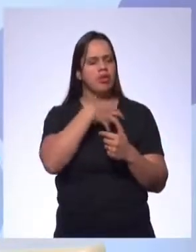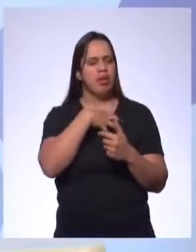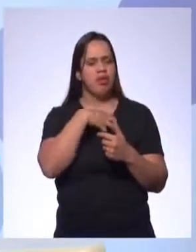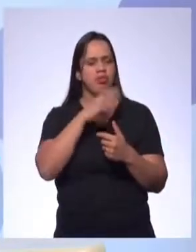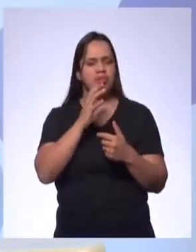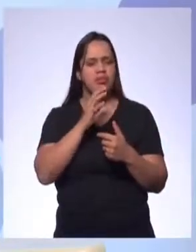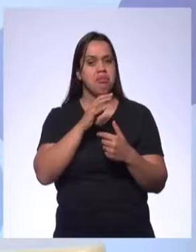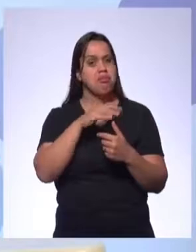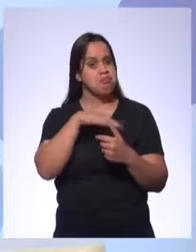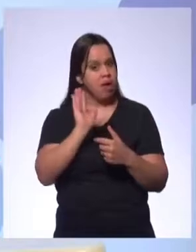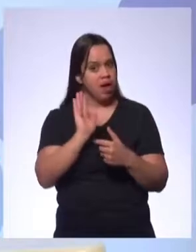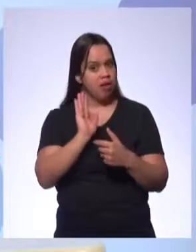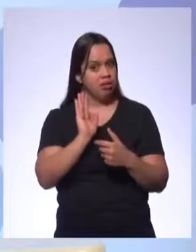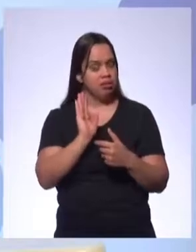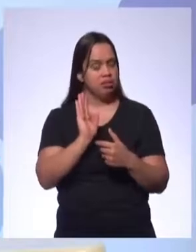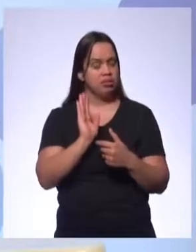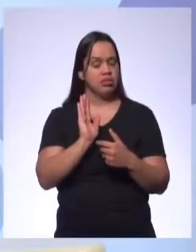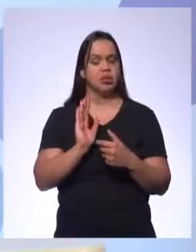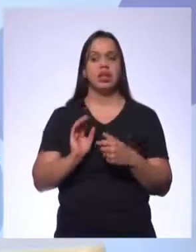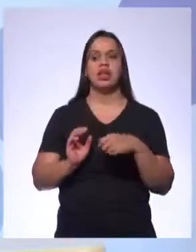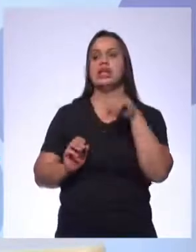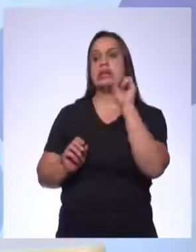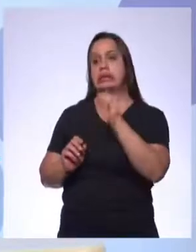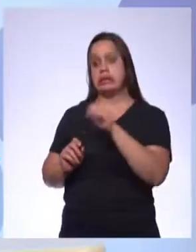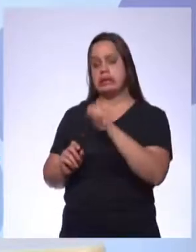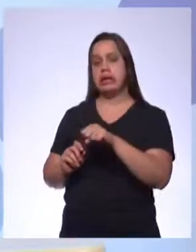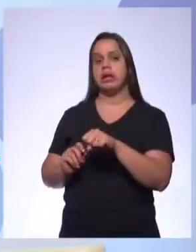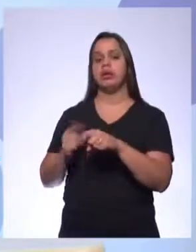Ó, ele escreveu assim: sim, já que eles percebem